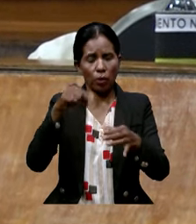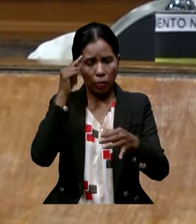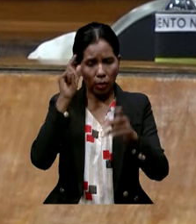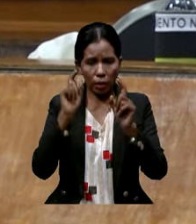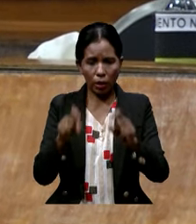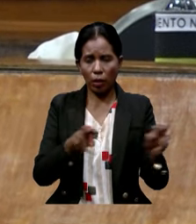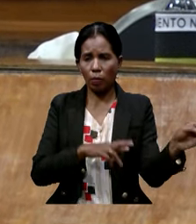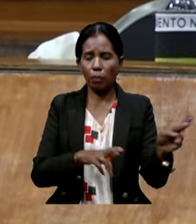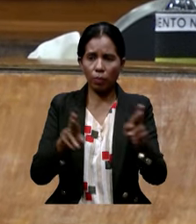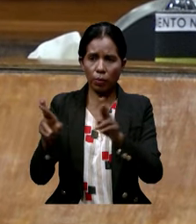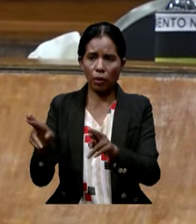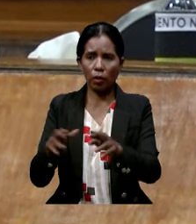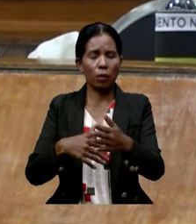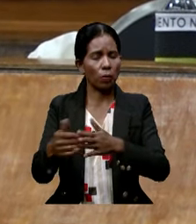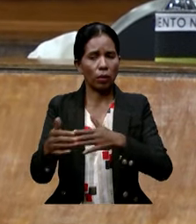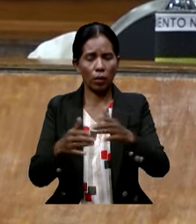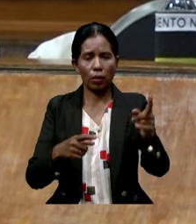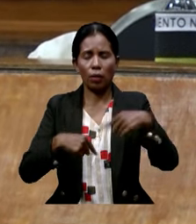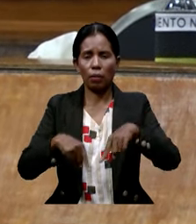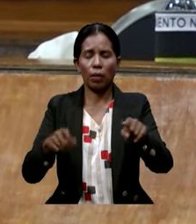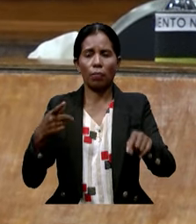pronto atu bolo qualquer tempo va parlamento